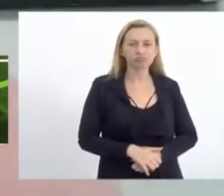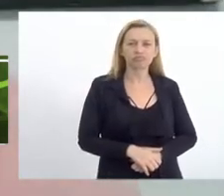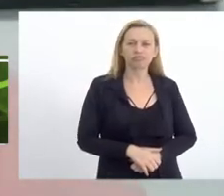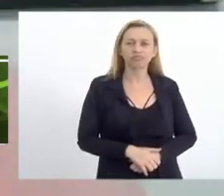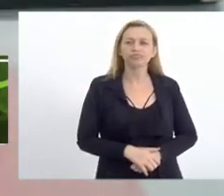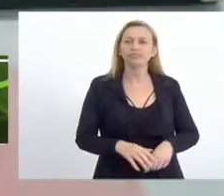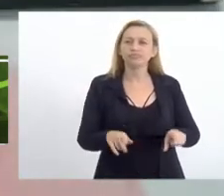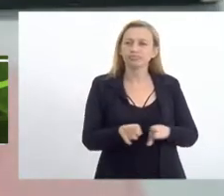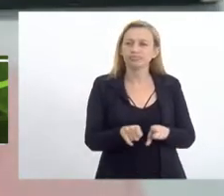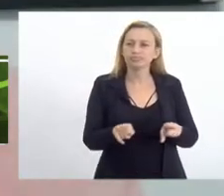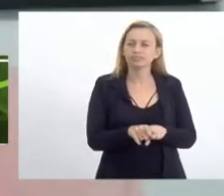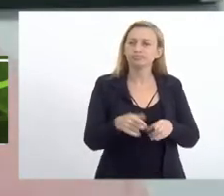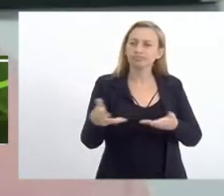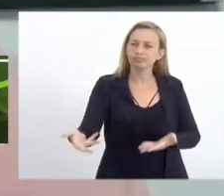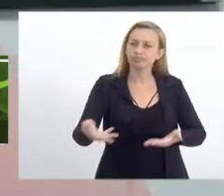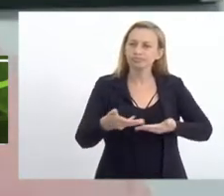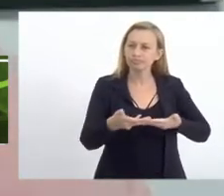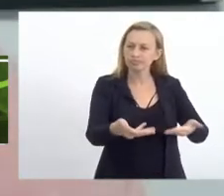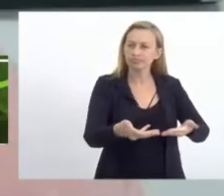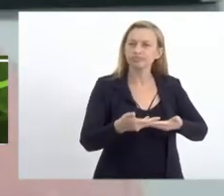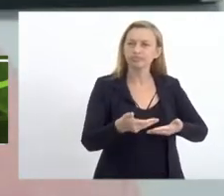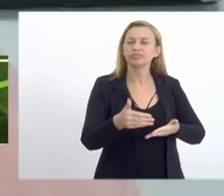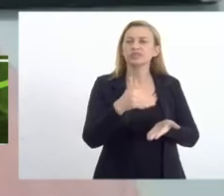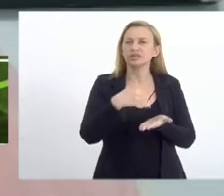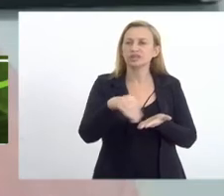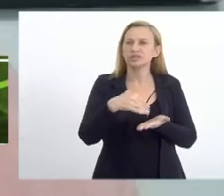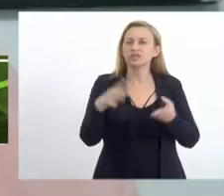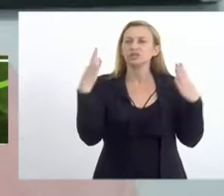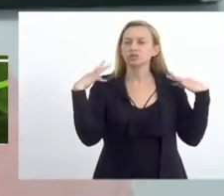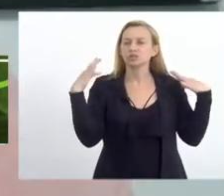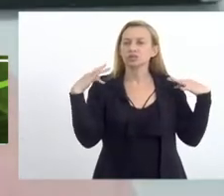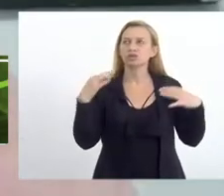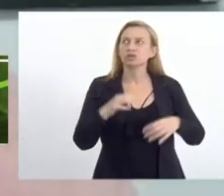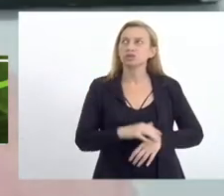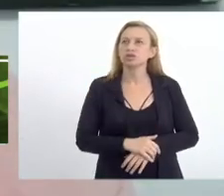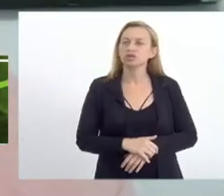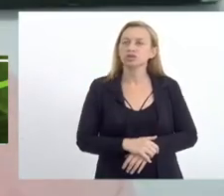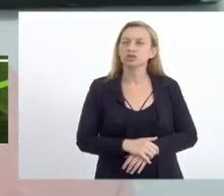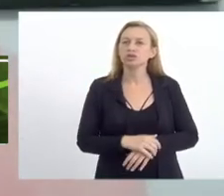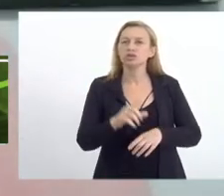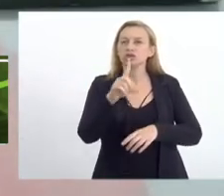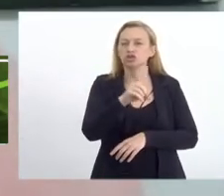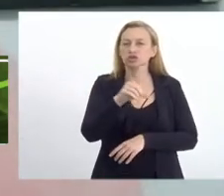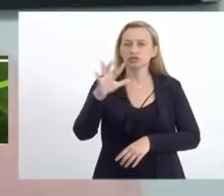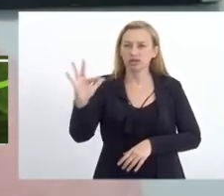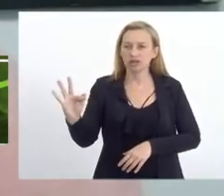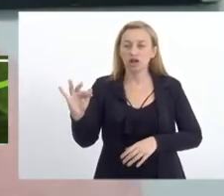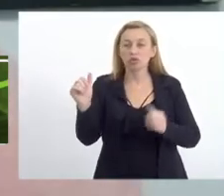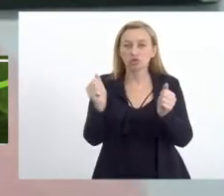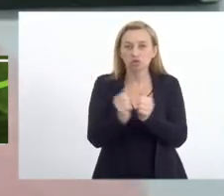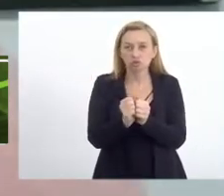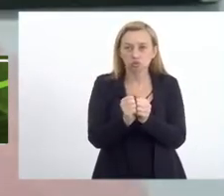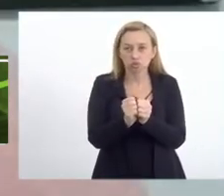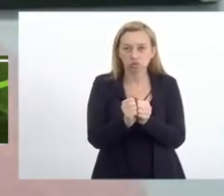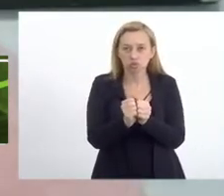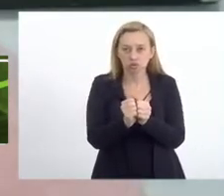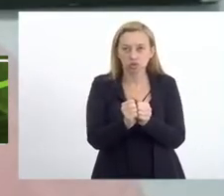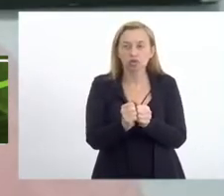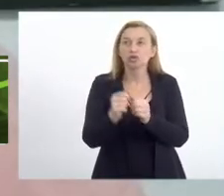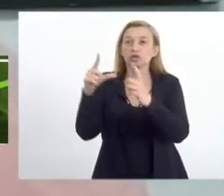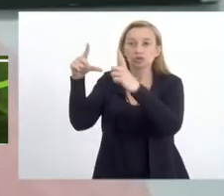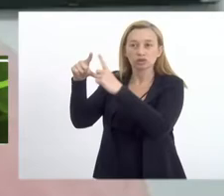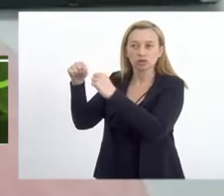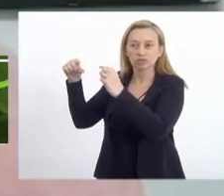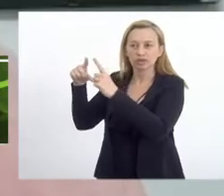nós também estamos convidando a Secretaria de Turismo do Estado, do Distrito Federal, junto com o Convention Bureau de